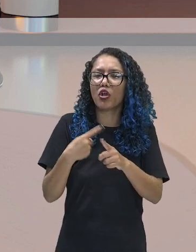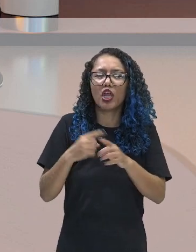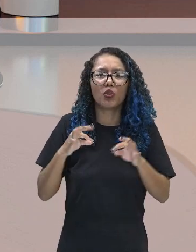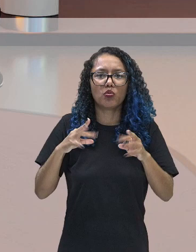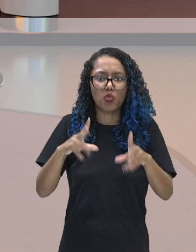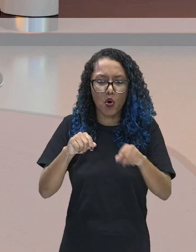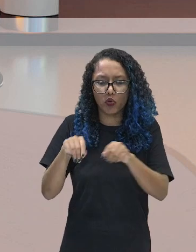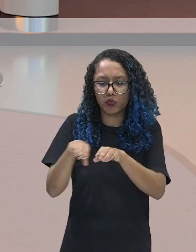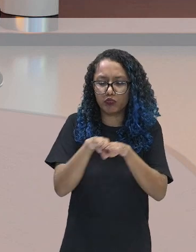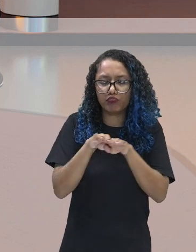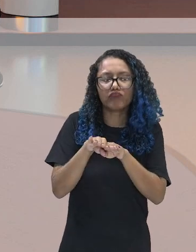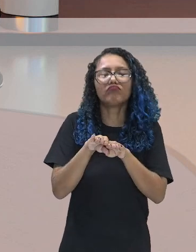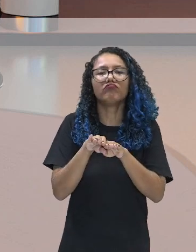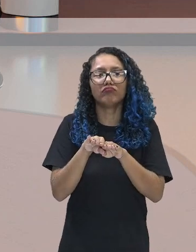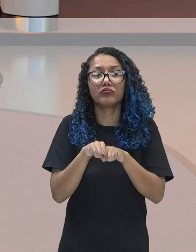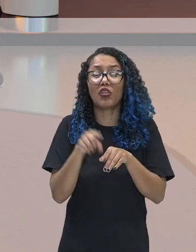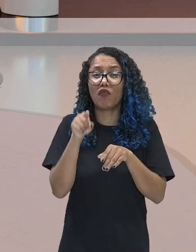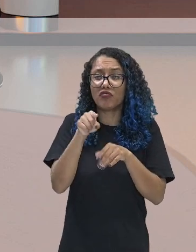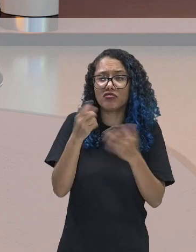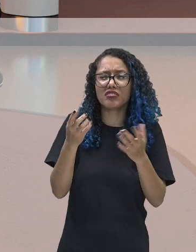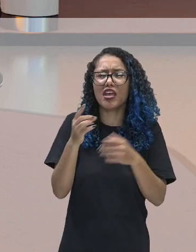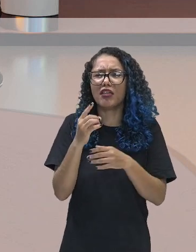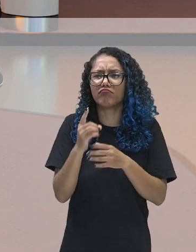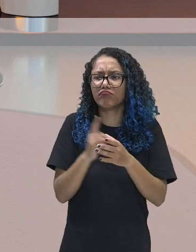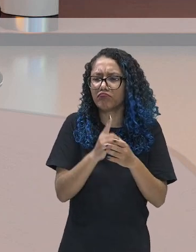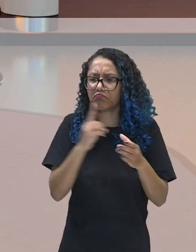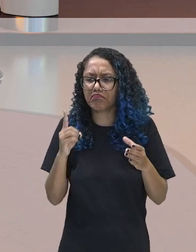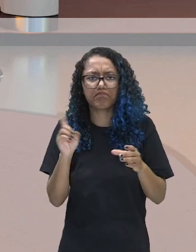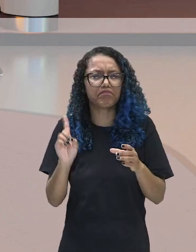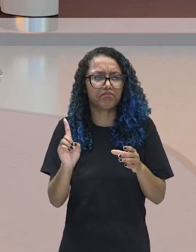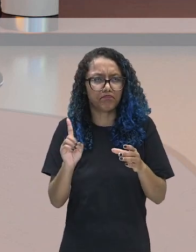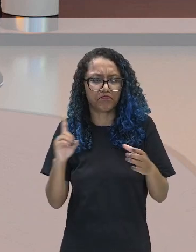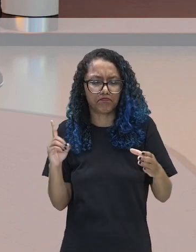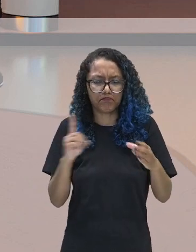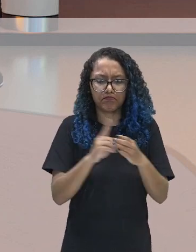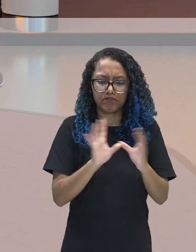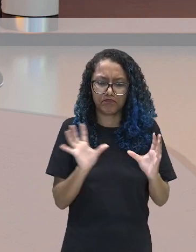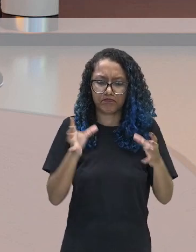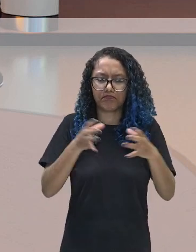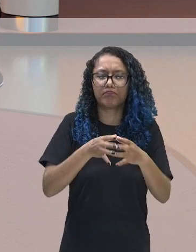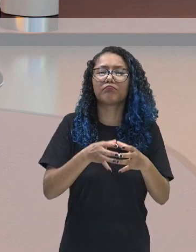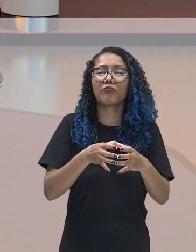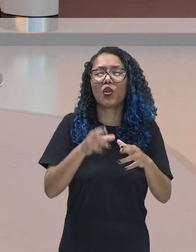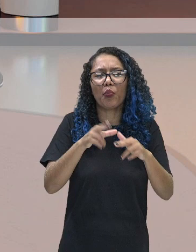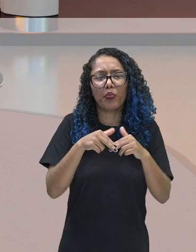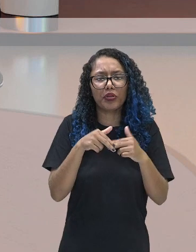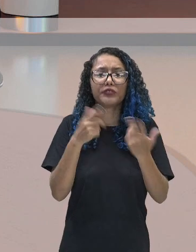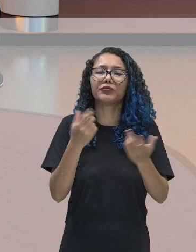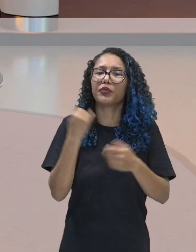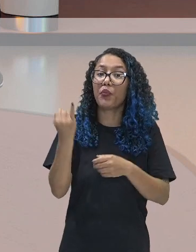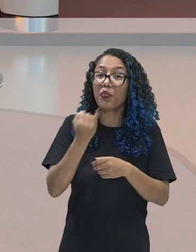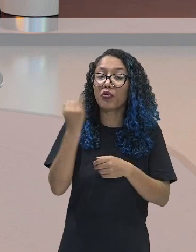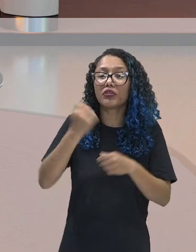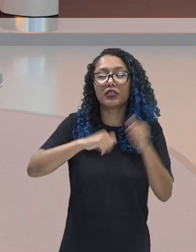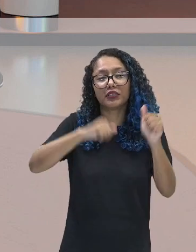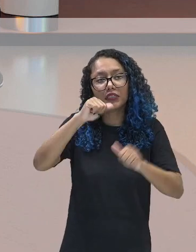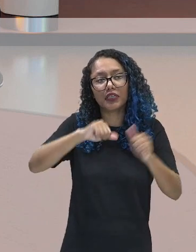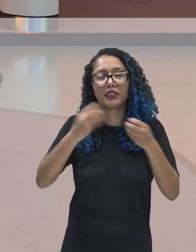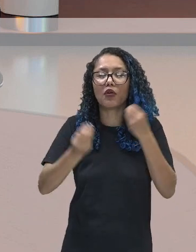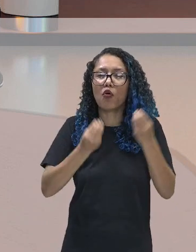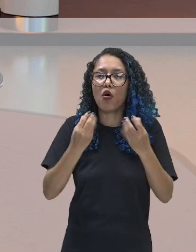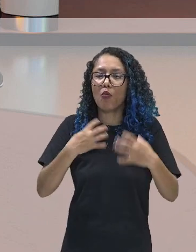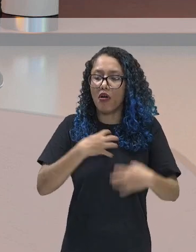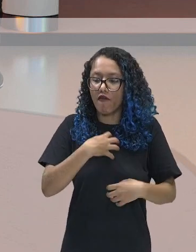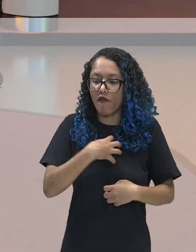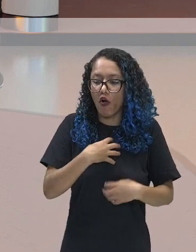vive isolado no mundo, você vive em sociedade. É por isso, galera, que é interessante a gente analisar o jeito que a gente se